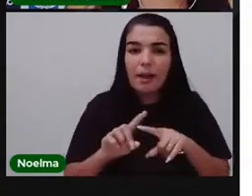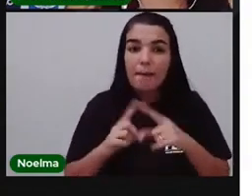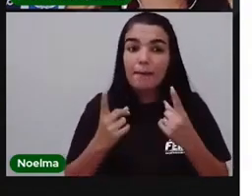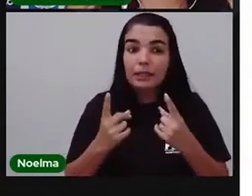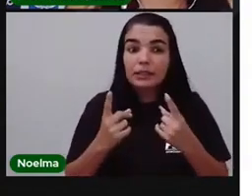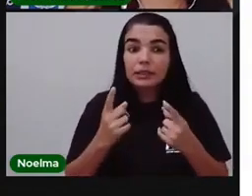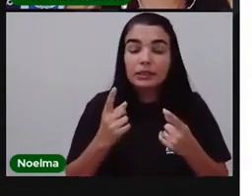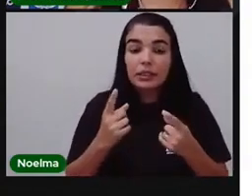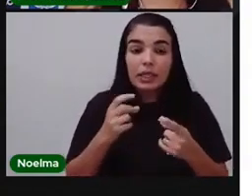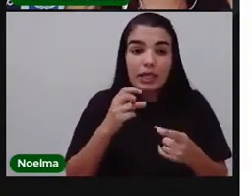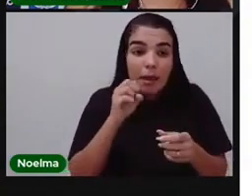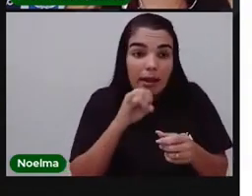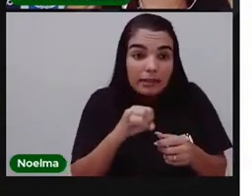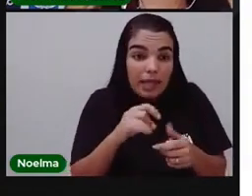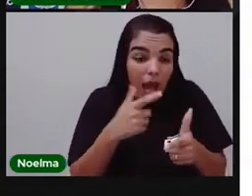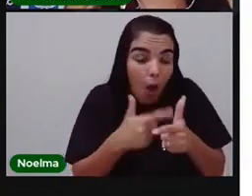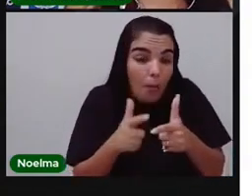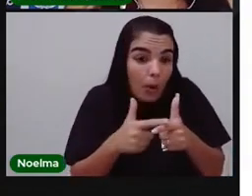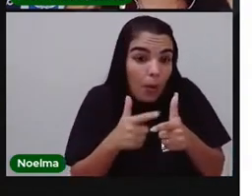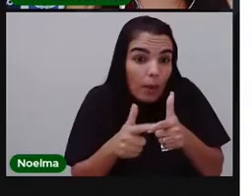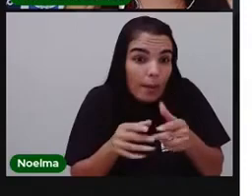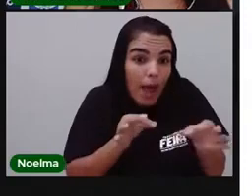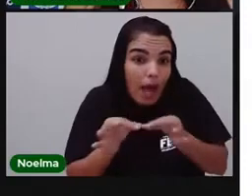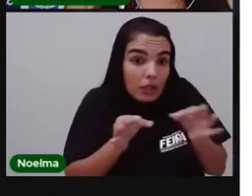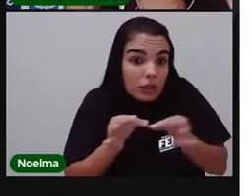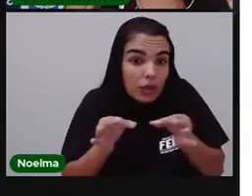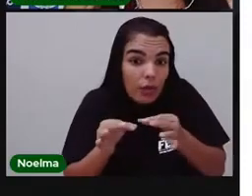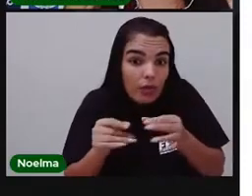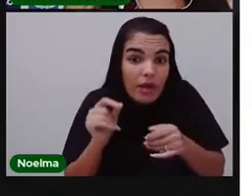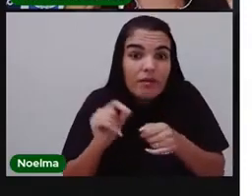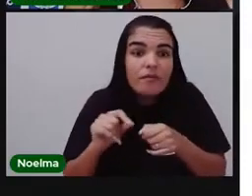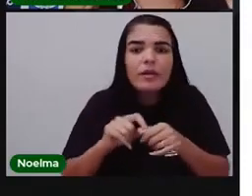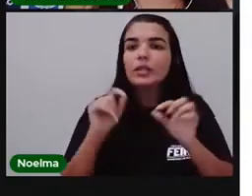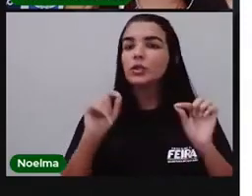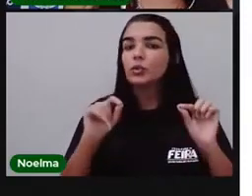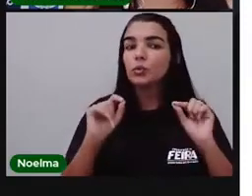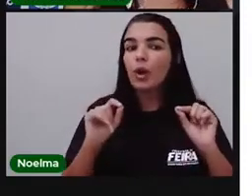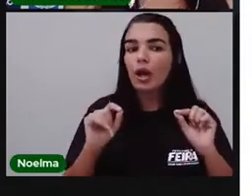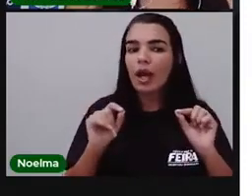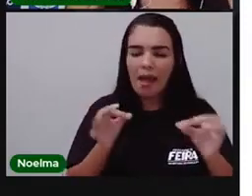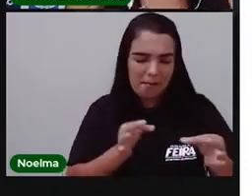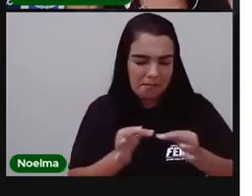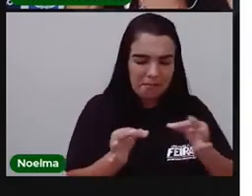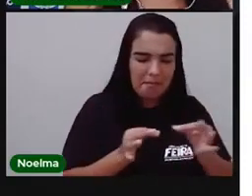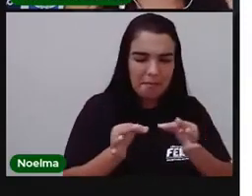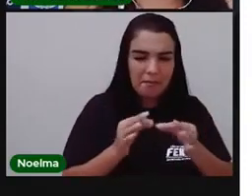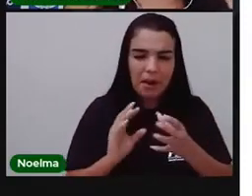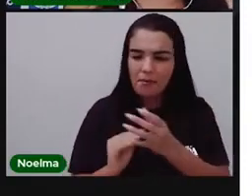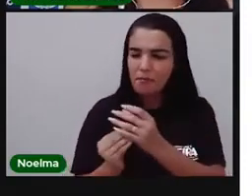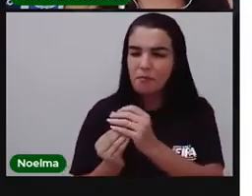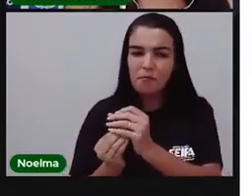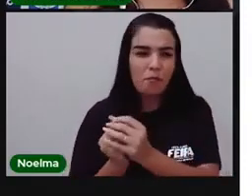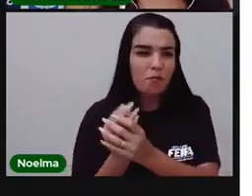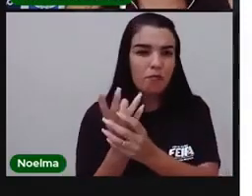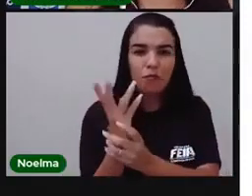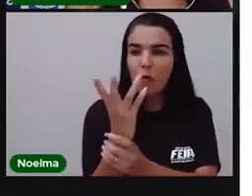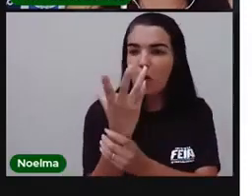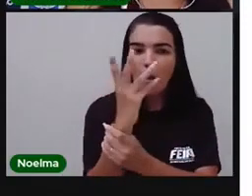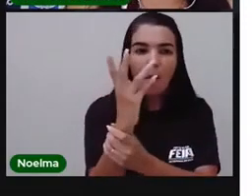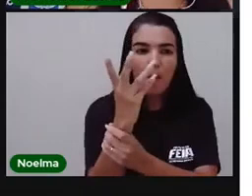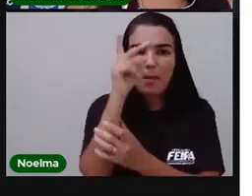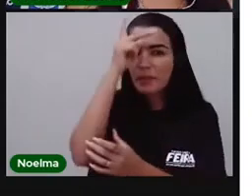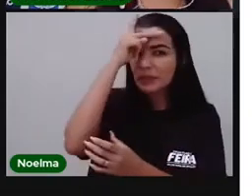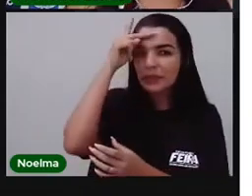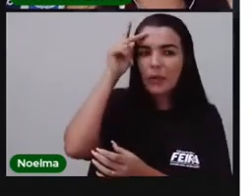resolver o problema. O mensageiro criou centenas de formas de pessoas, animais, plantas. Até